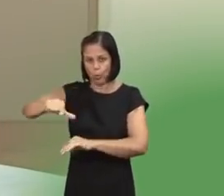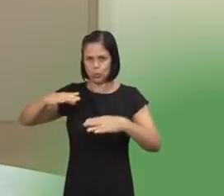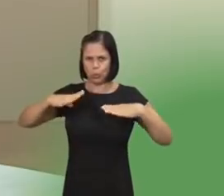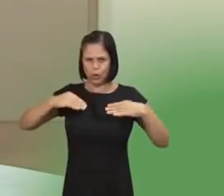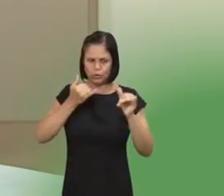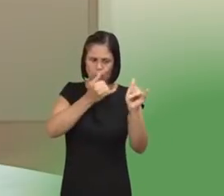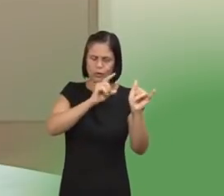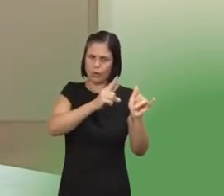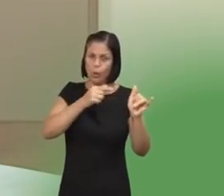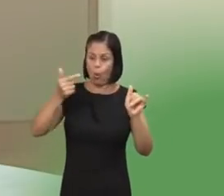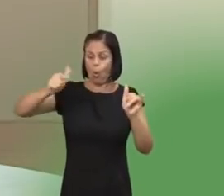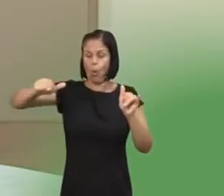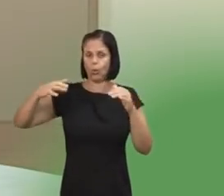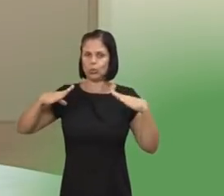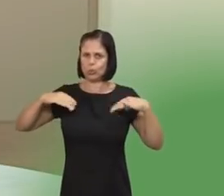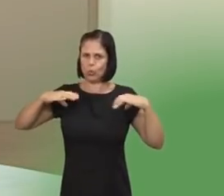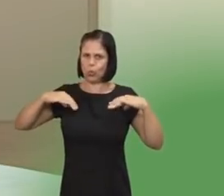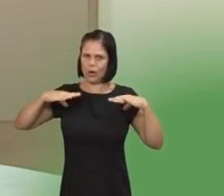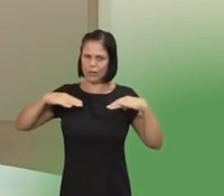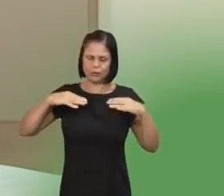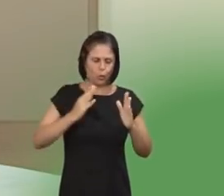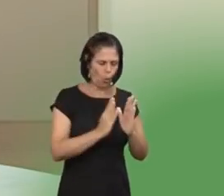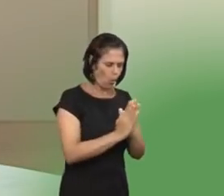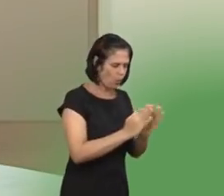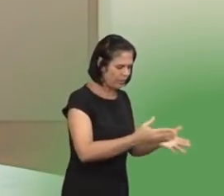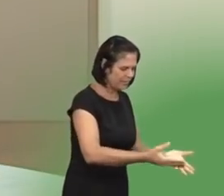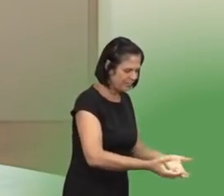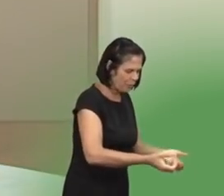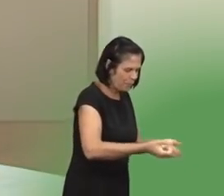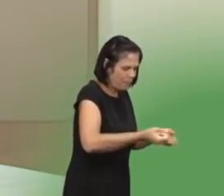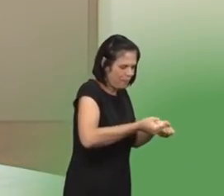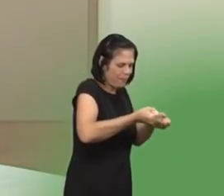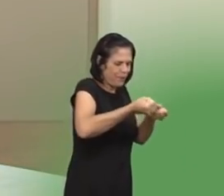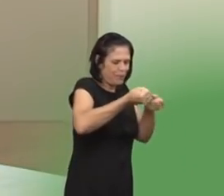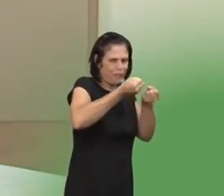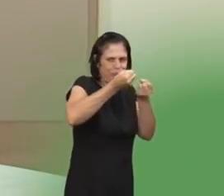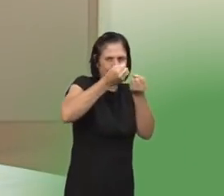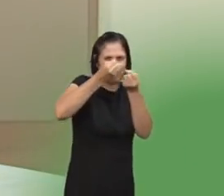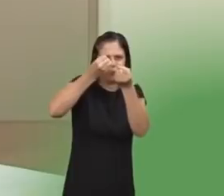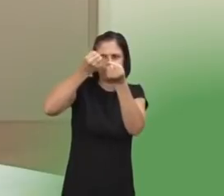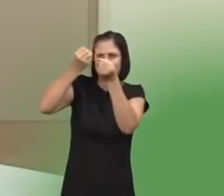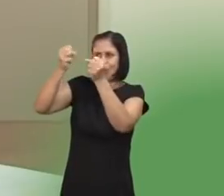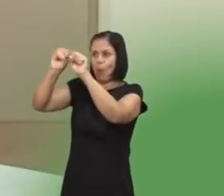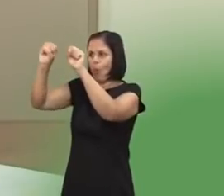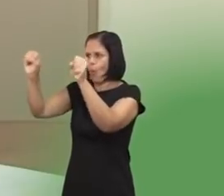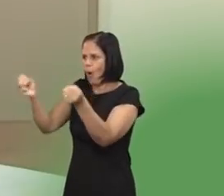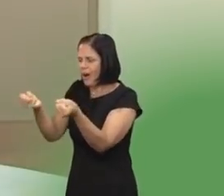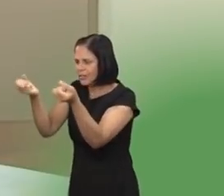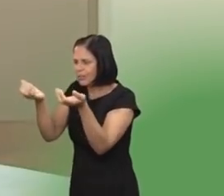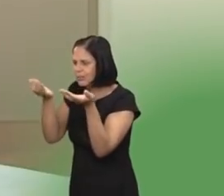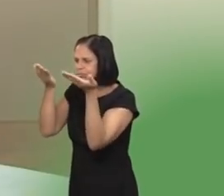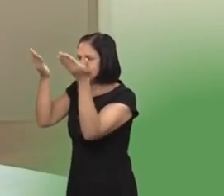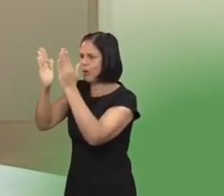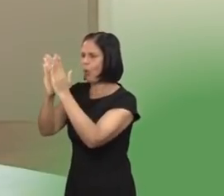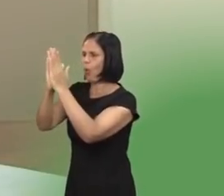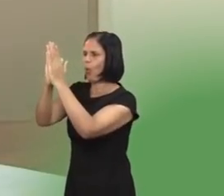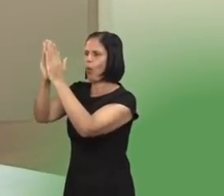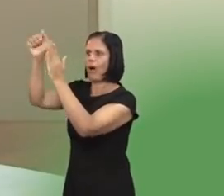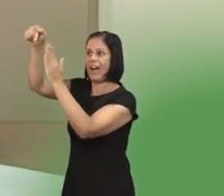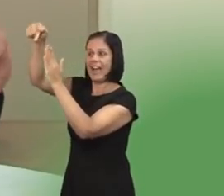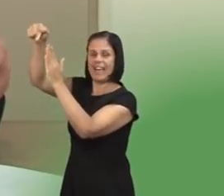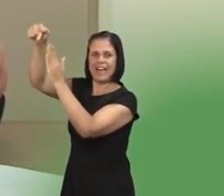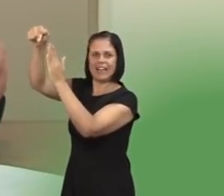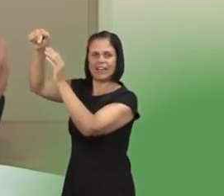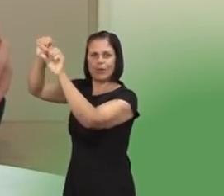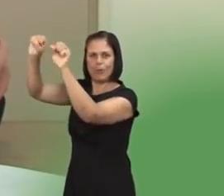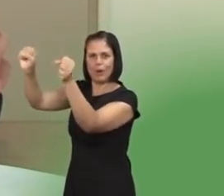um outro anjo, né? Ele pegou as orações, o incensário, colocou as orações dos santos, levou diante do altar, e do altar foram